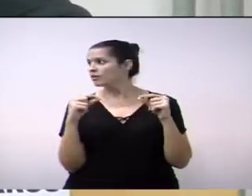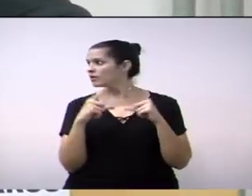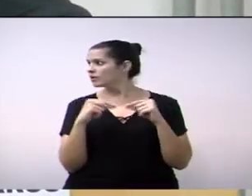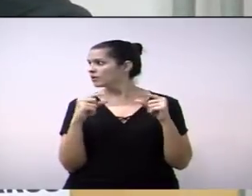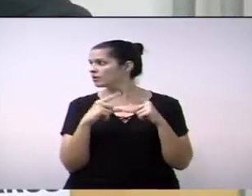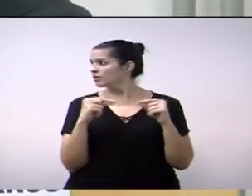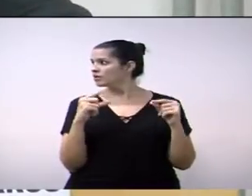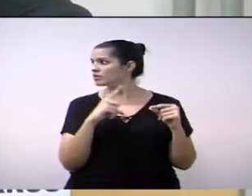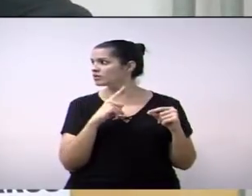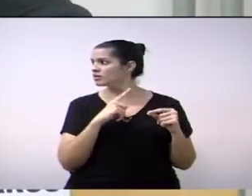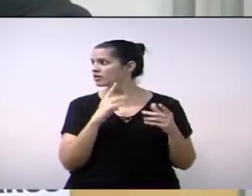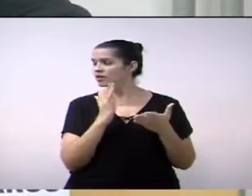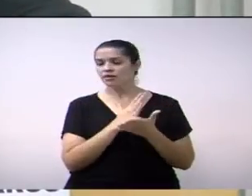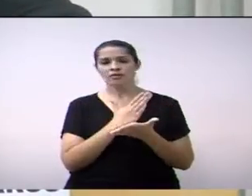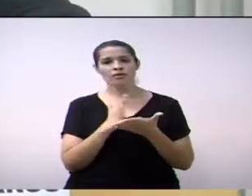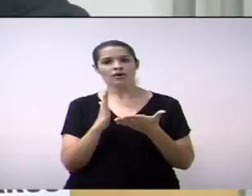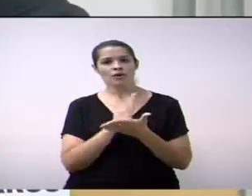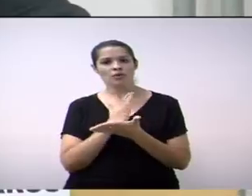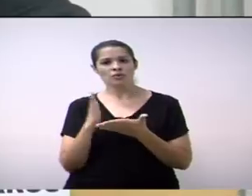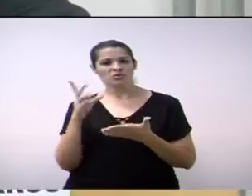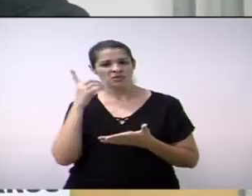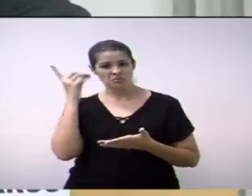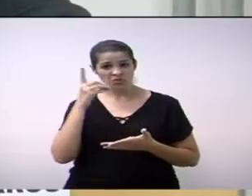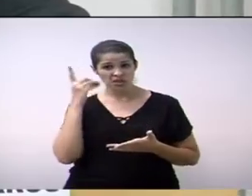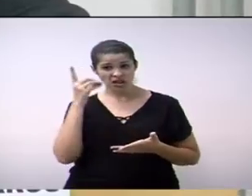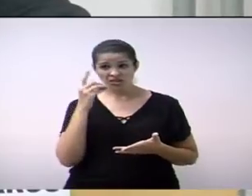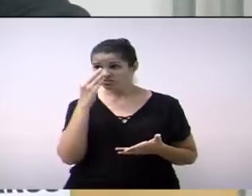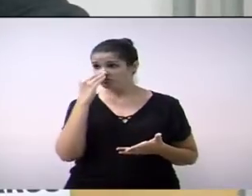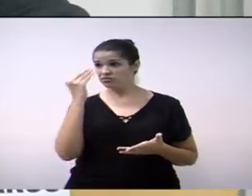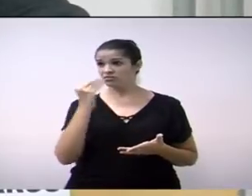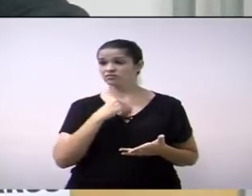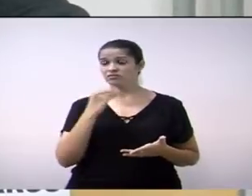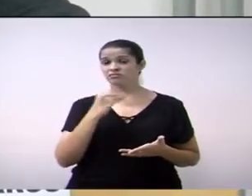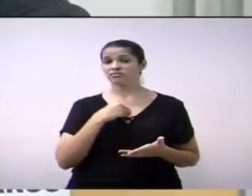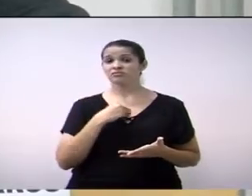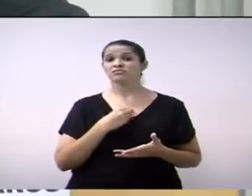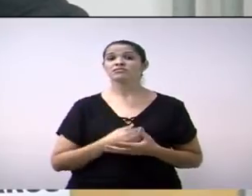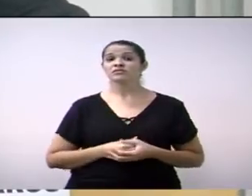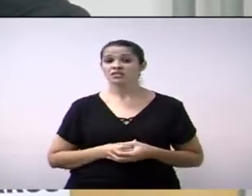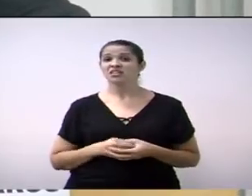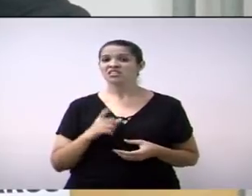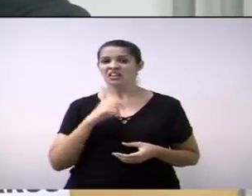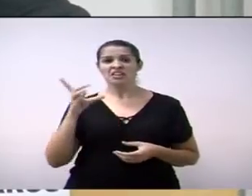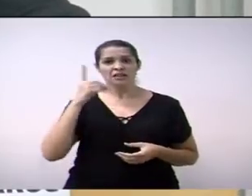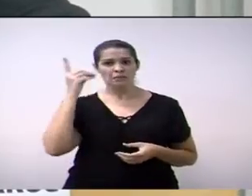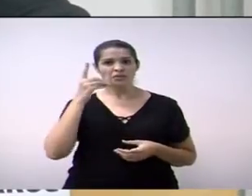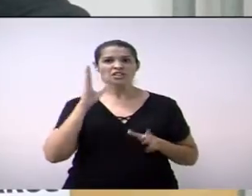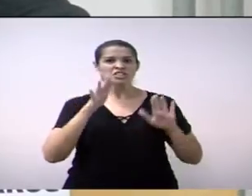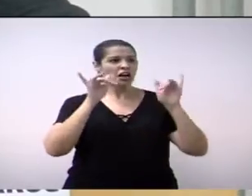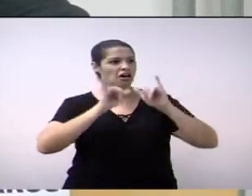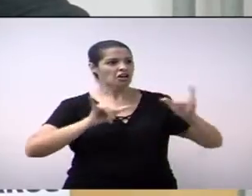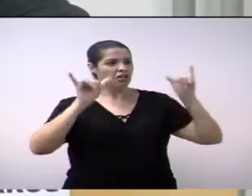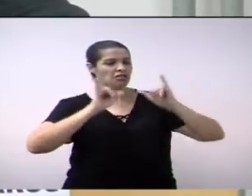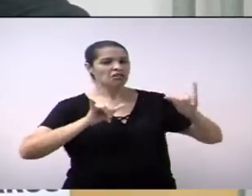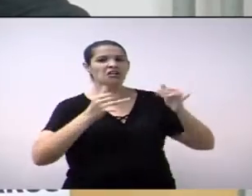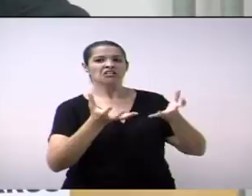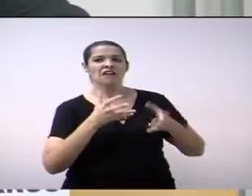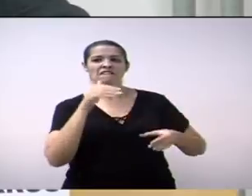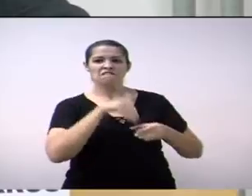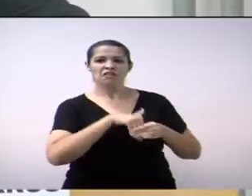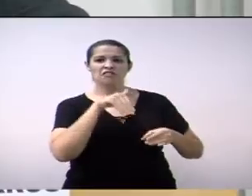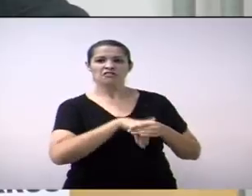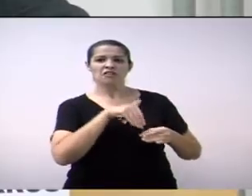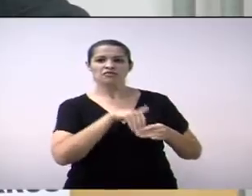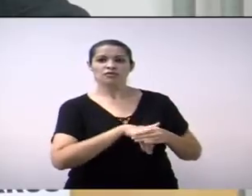do gabinete, né? E deputado que, na eleição aqui, bateu firme aqui em Paulínia. Então, a gente já percebe, era a época,